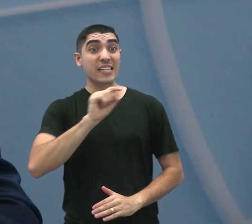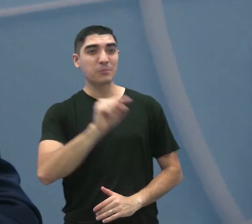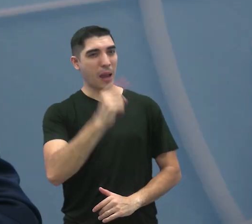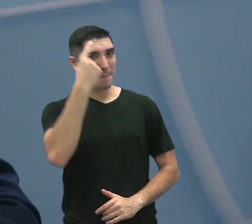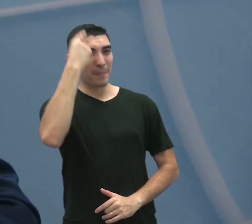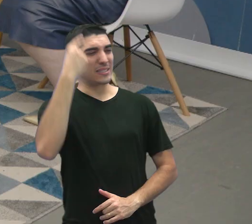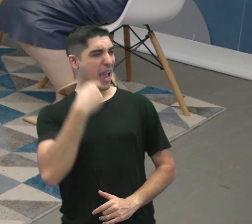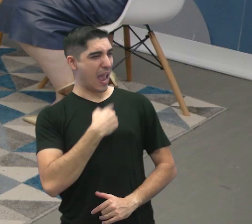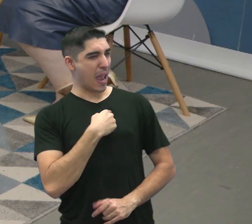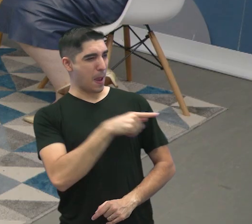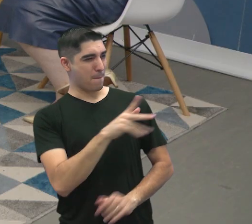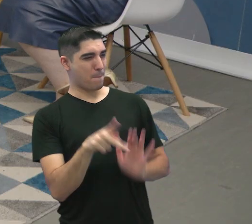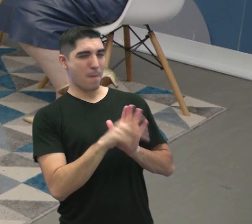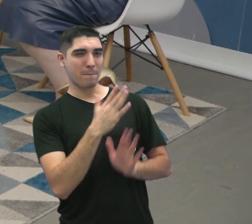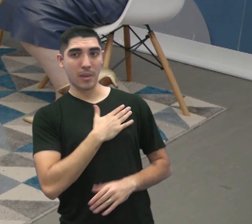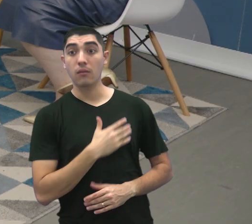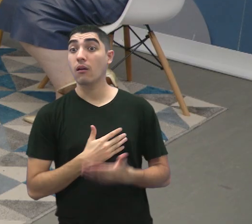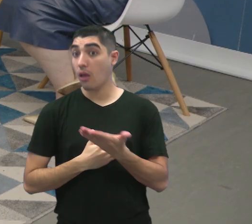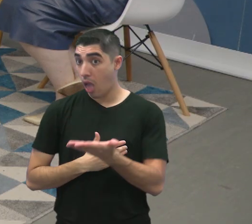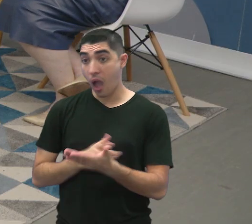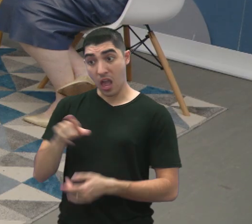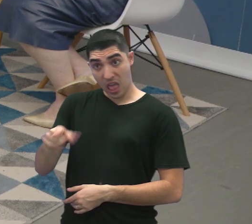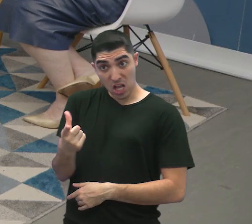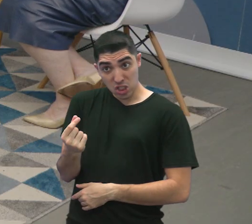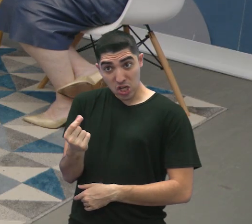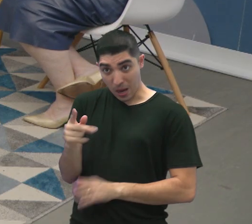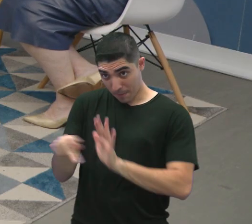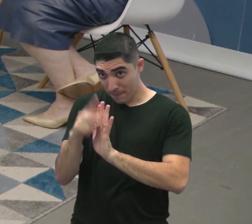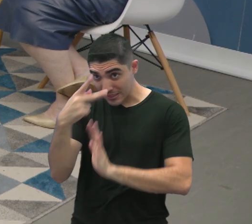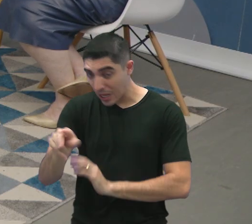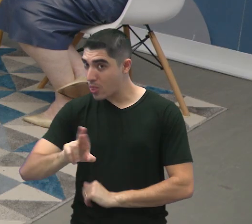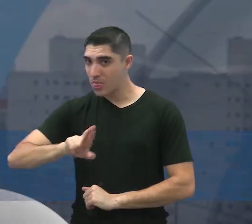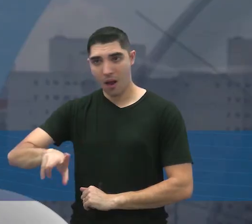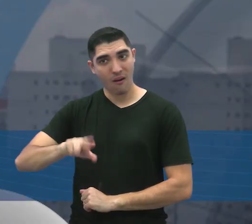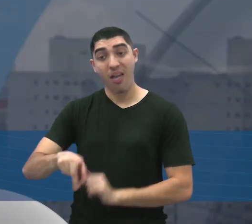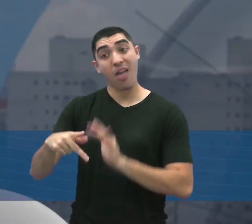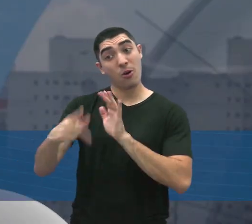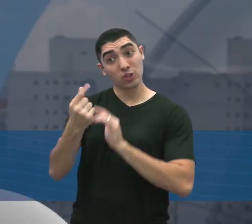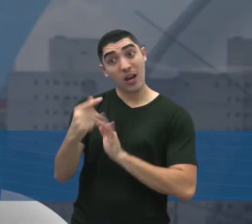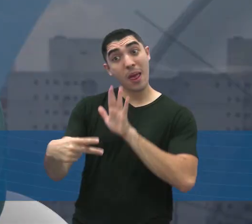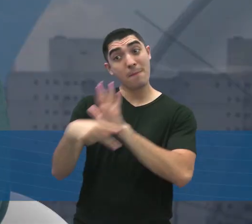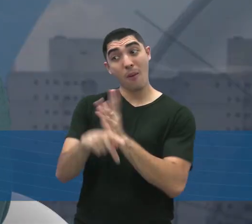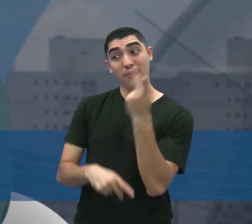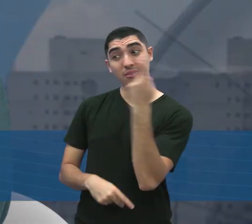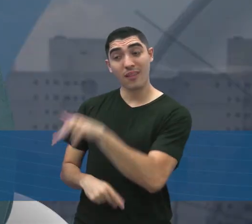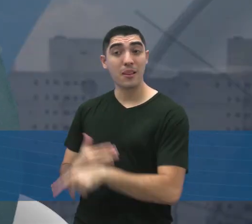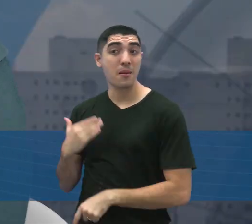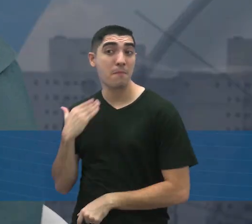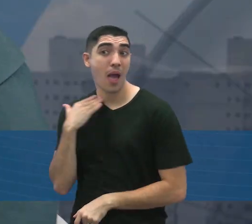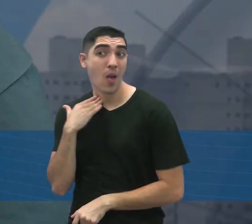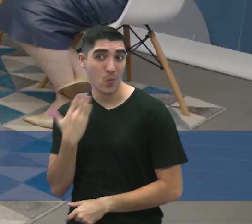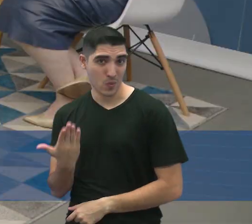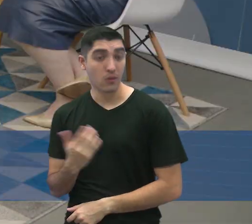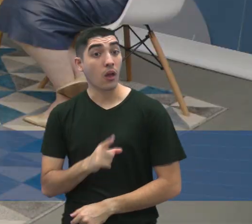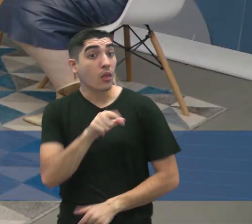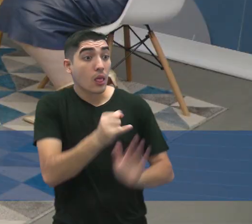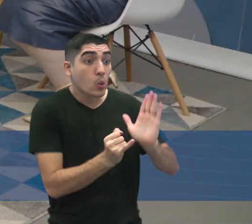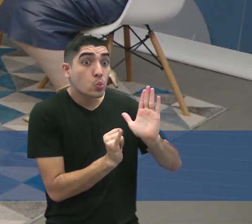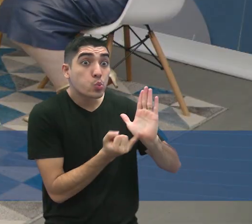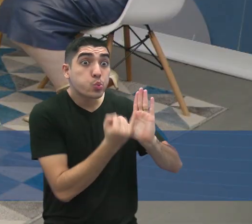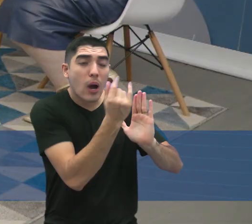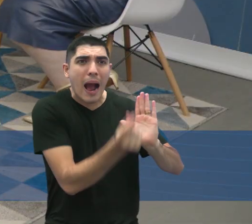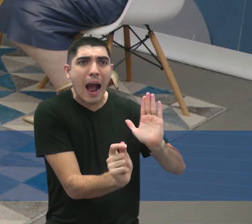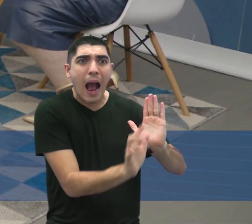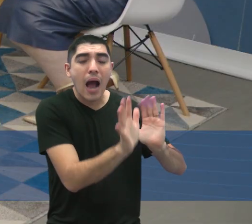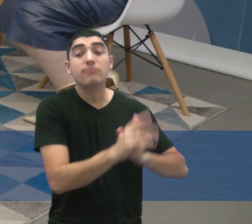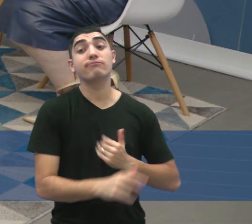Com certeza. Você está usando um dinheiro que não é seu. Ele é emprestado e ele é do banco, é da operadora de cartão de crédito. Com juros altos. Se